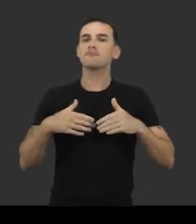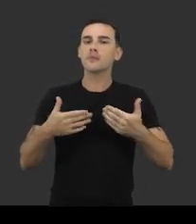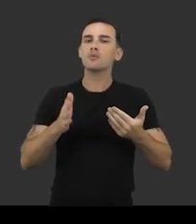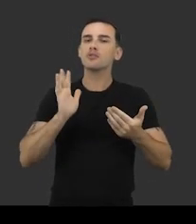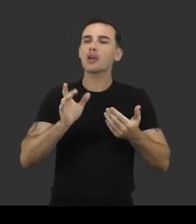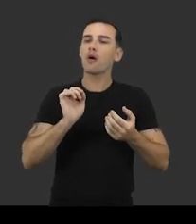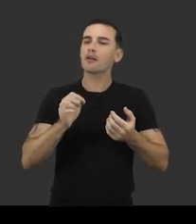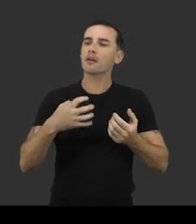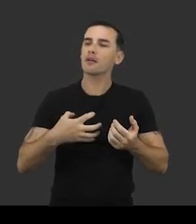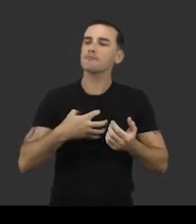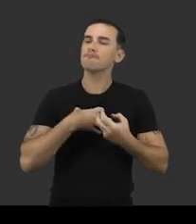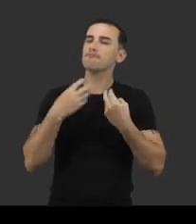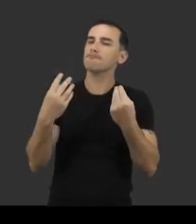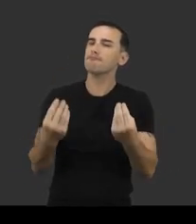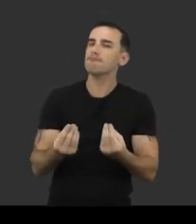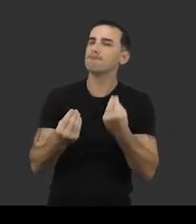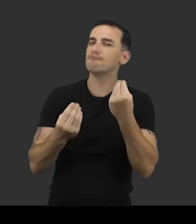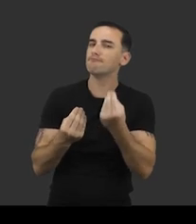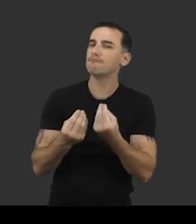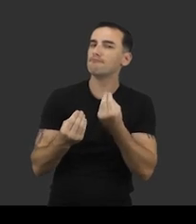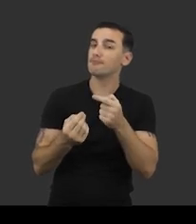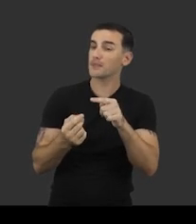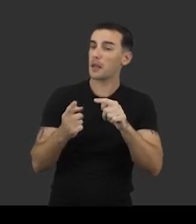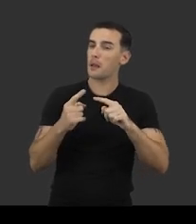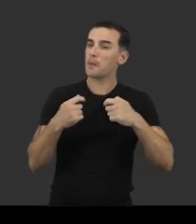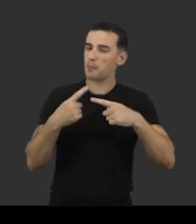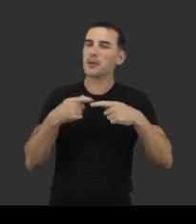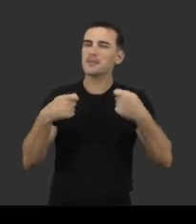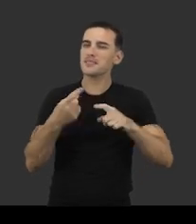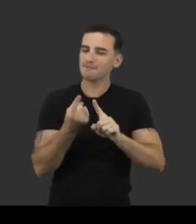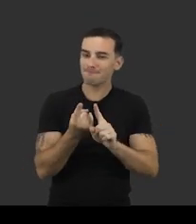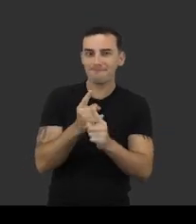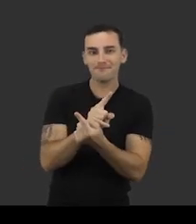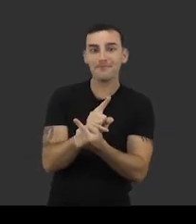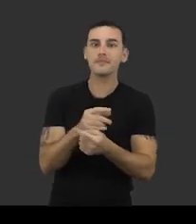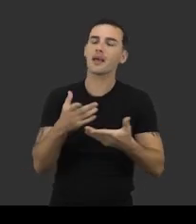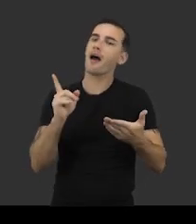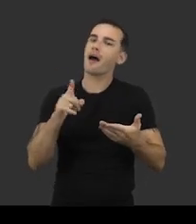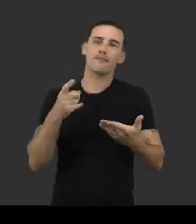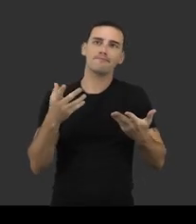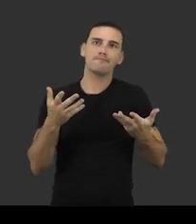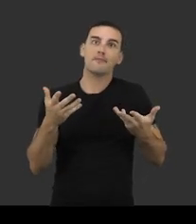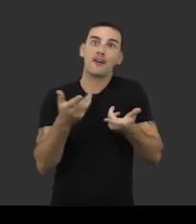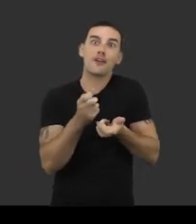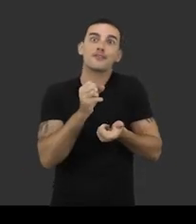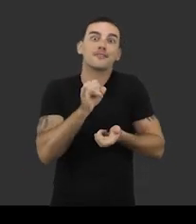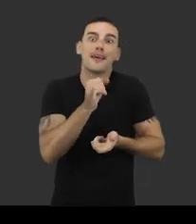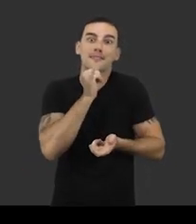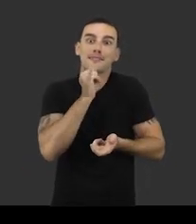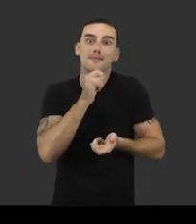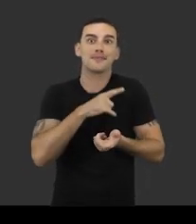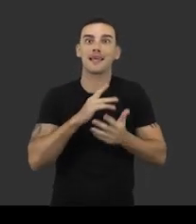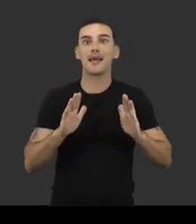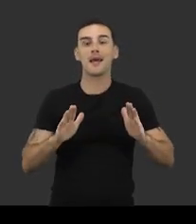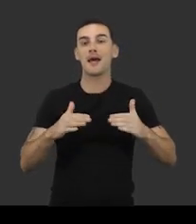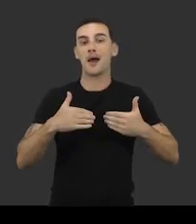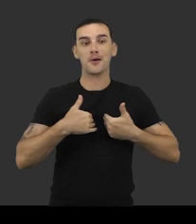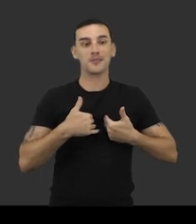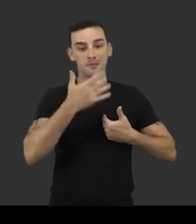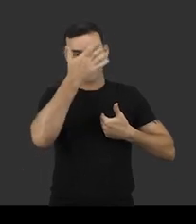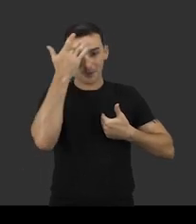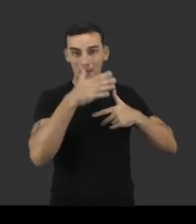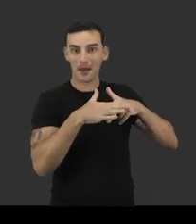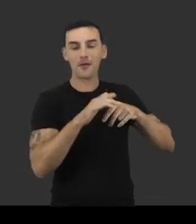essa dessensibilização. Às vezes, a gente precisa seguir o caminho inverso. Seria maravilhoso se todos os pacientes com autismo chegassem para a gente